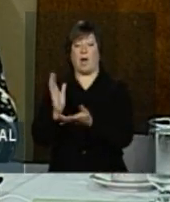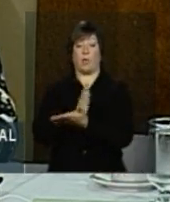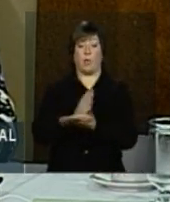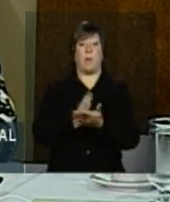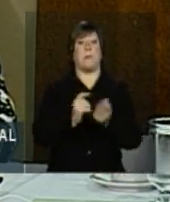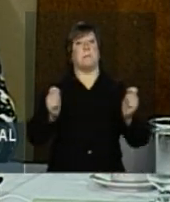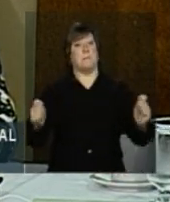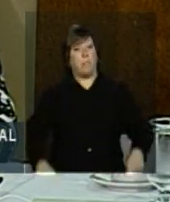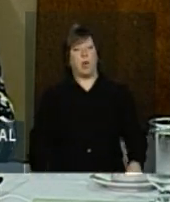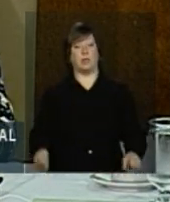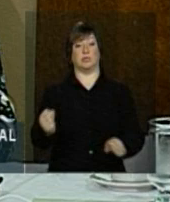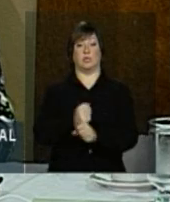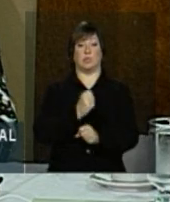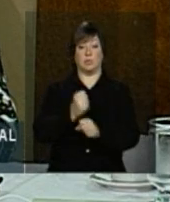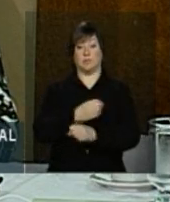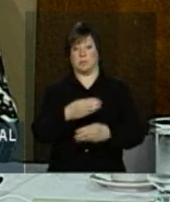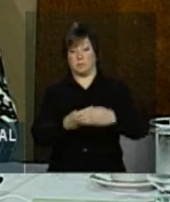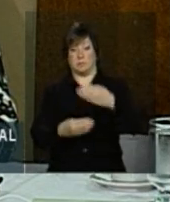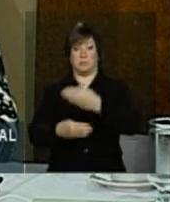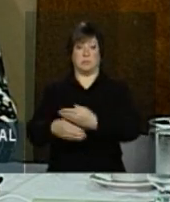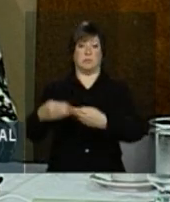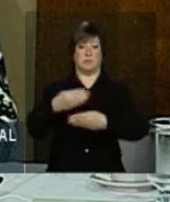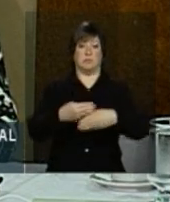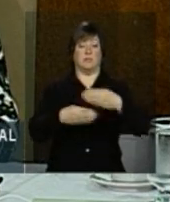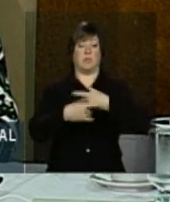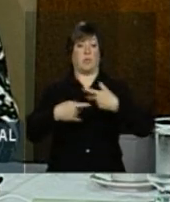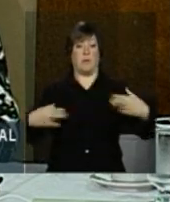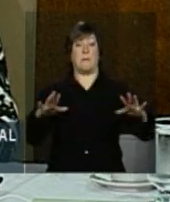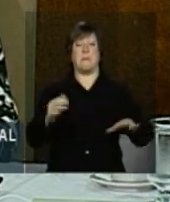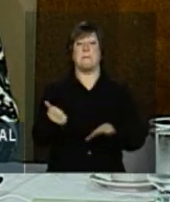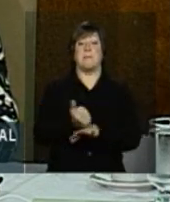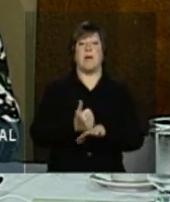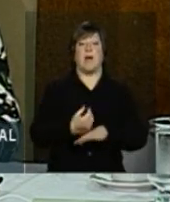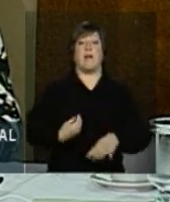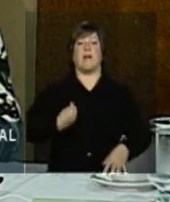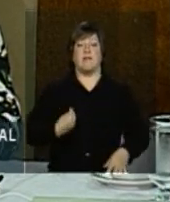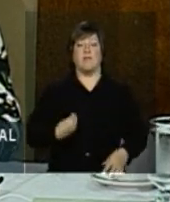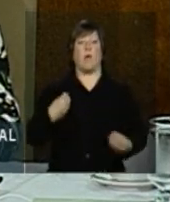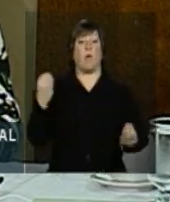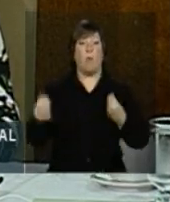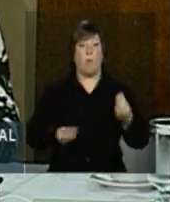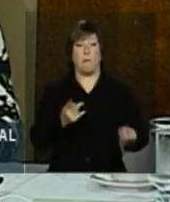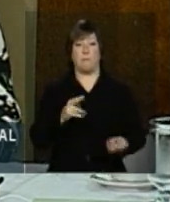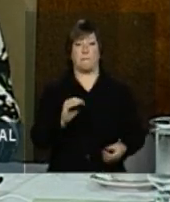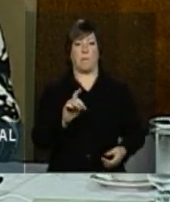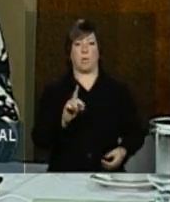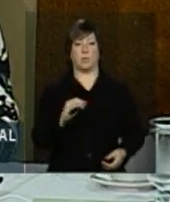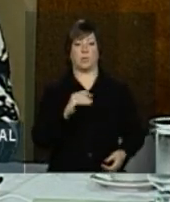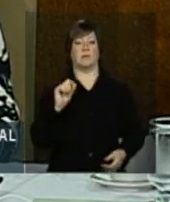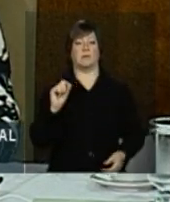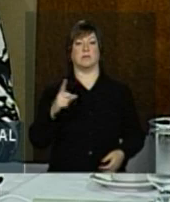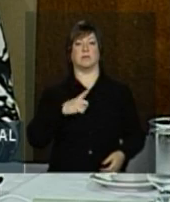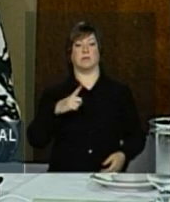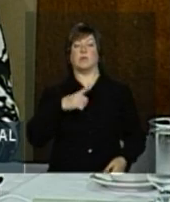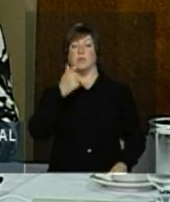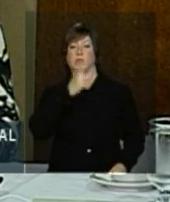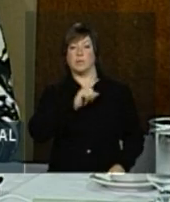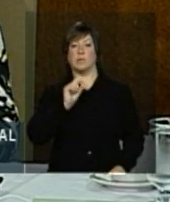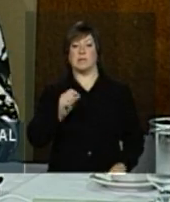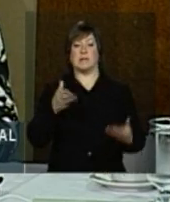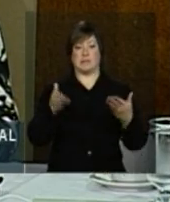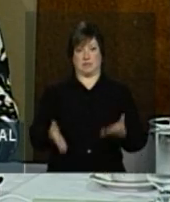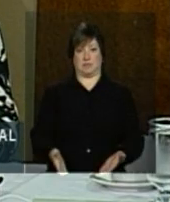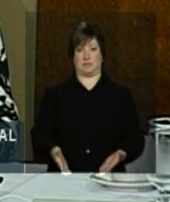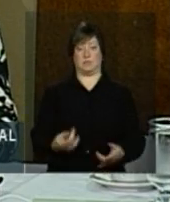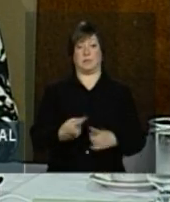podem ser obras de infraestrutura mas para melhorar a condição de produção com reconhecendo exatamente isso